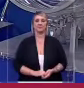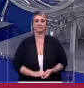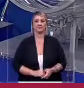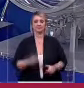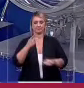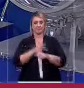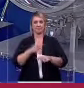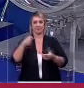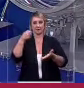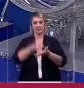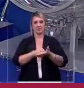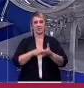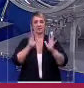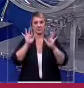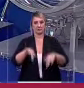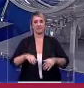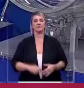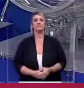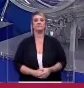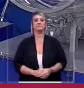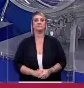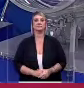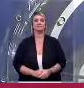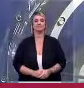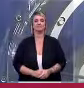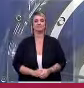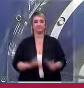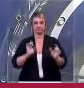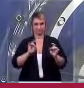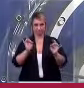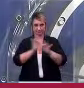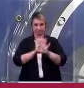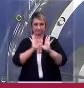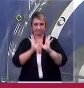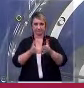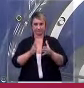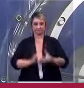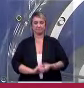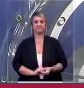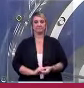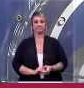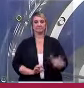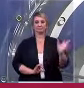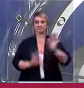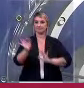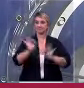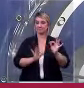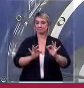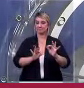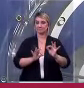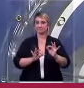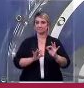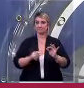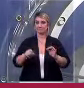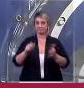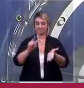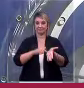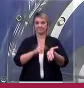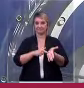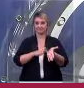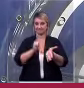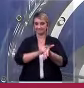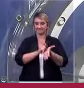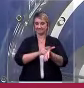a sua aposta até o final. Bolas já posicionadas, preparados? Estão com as apostas em